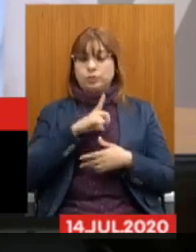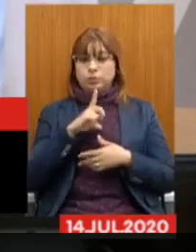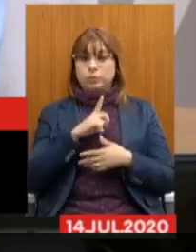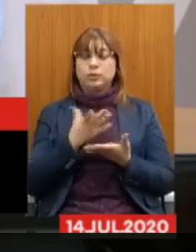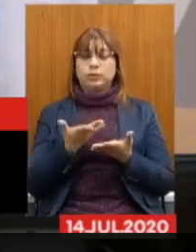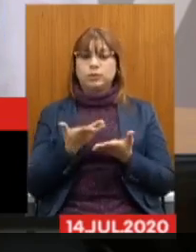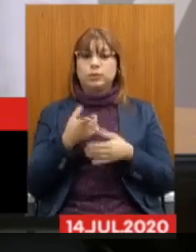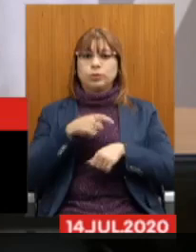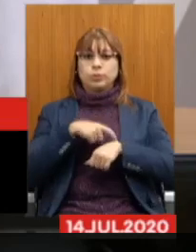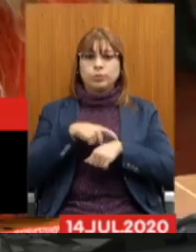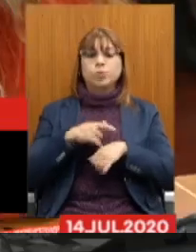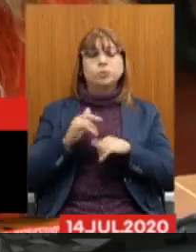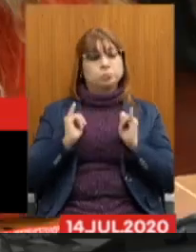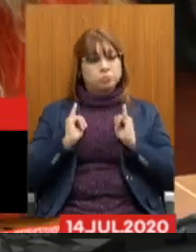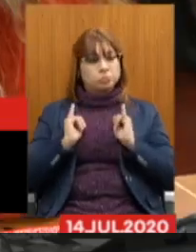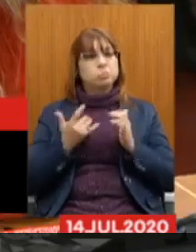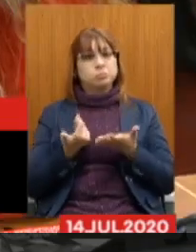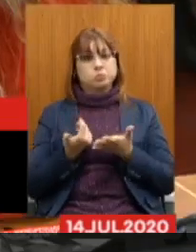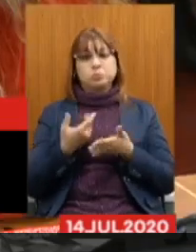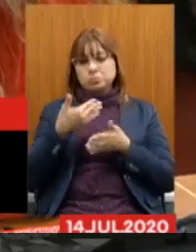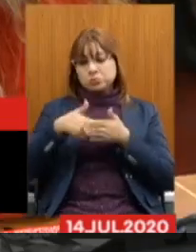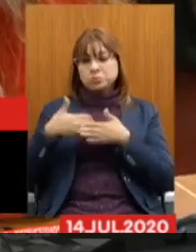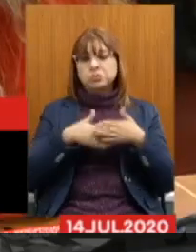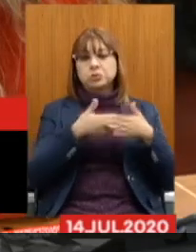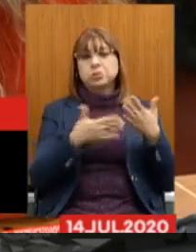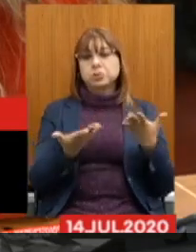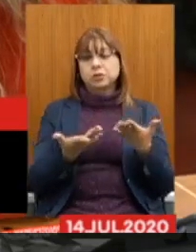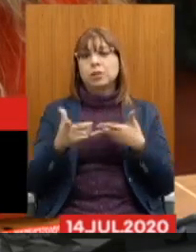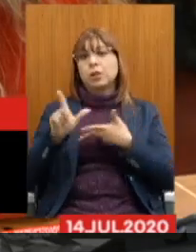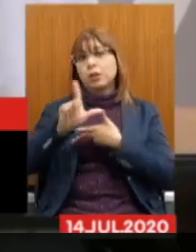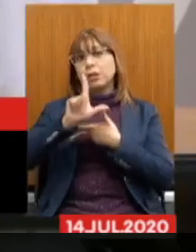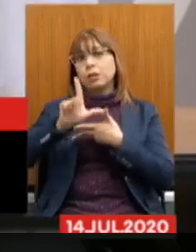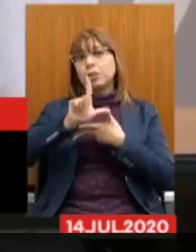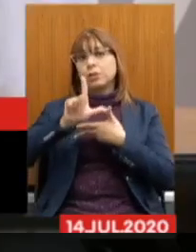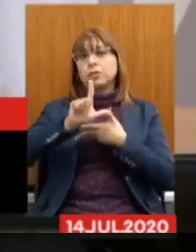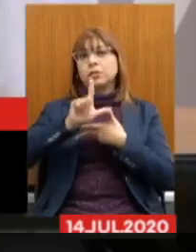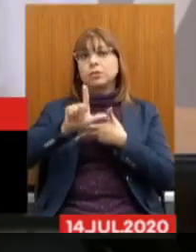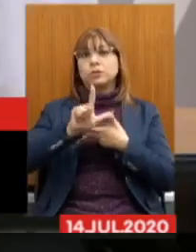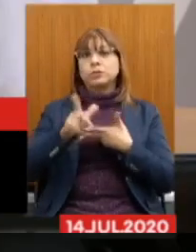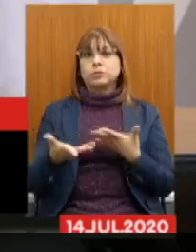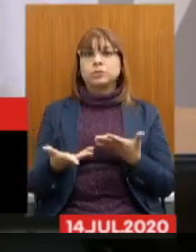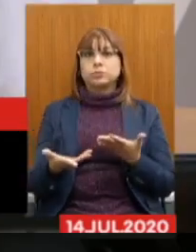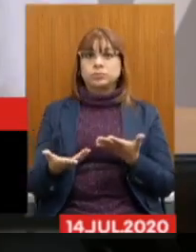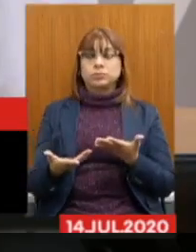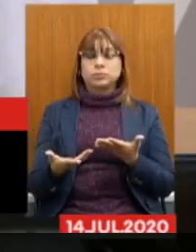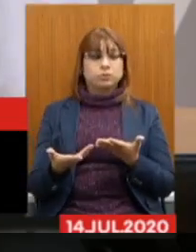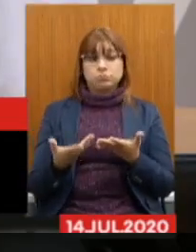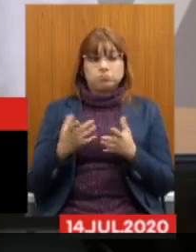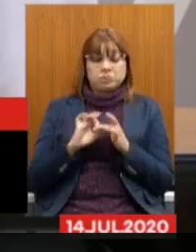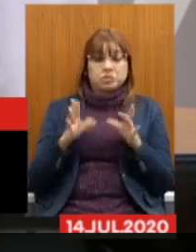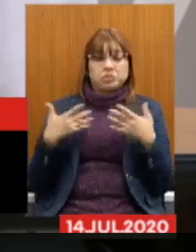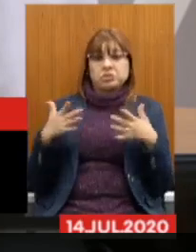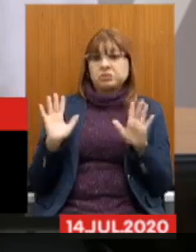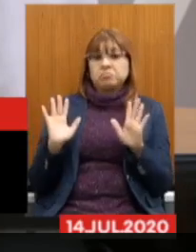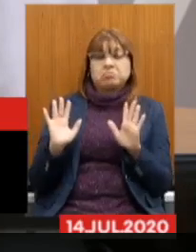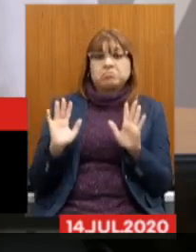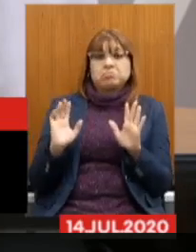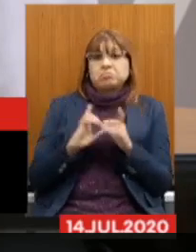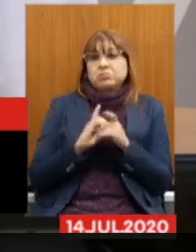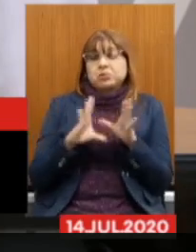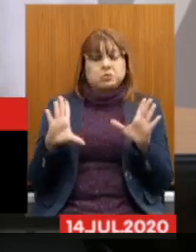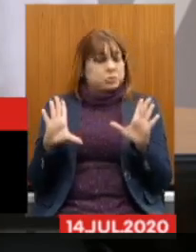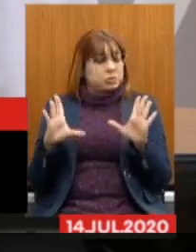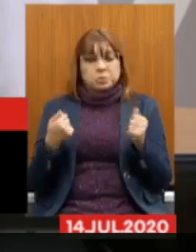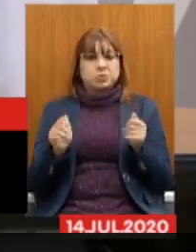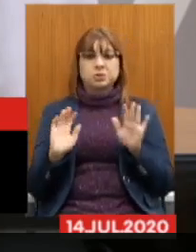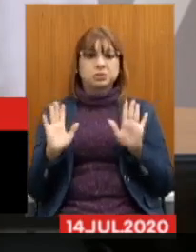em termos arrecadatórios. E o legislativo se coloca fora do jogo democrático nesse